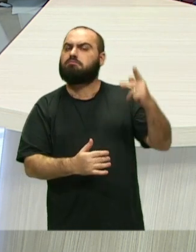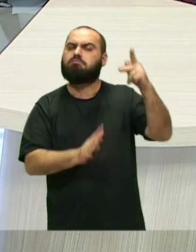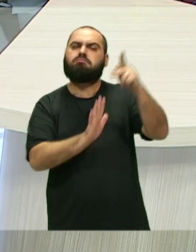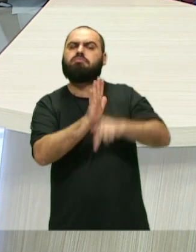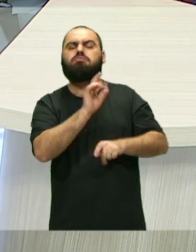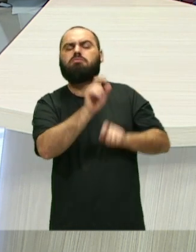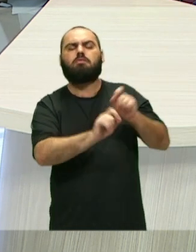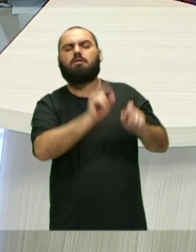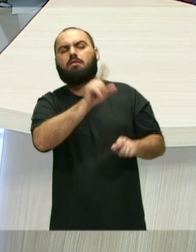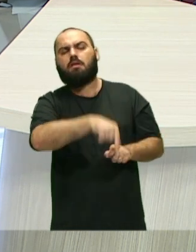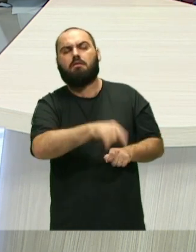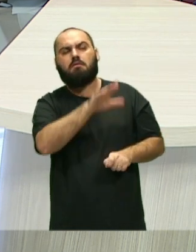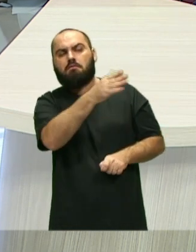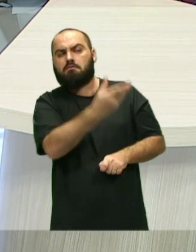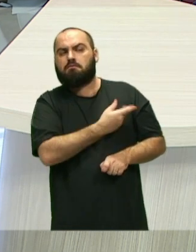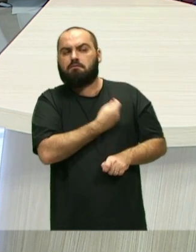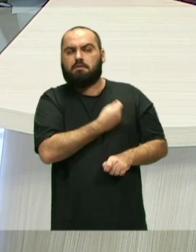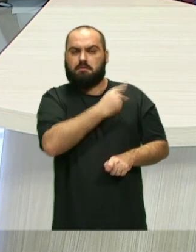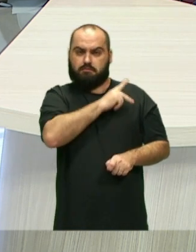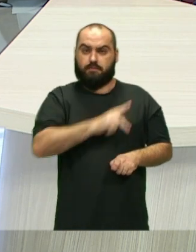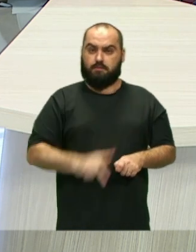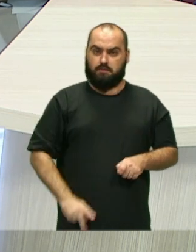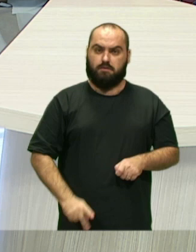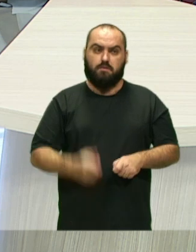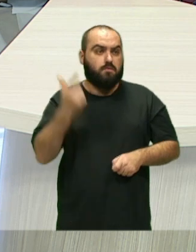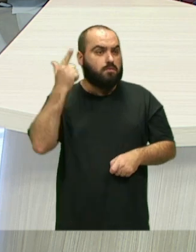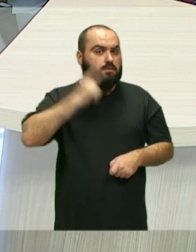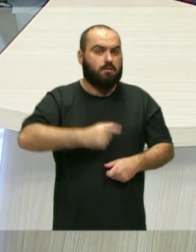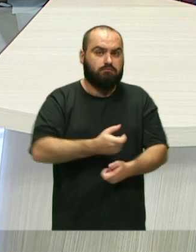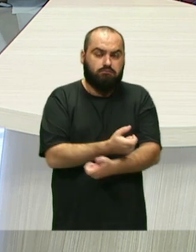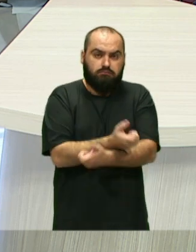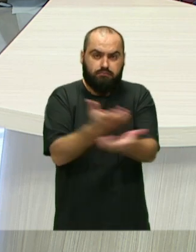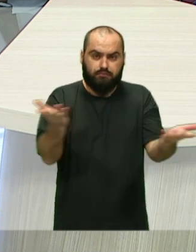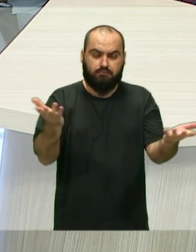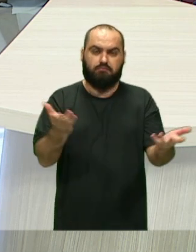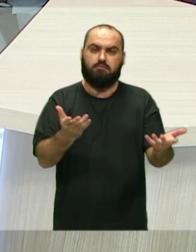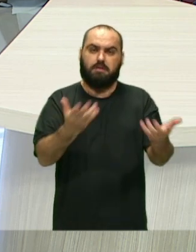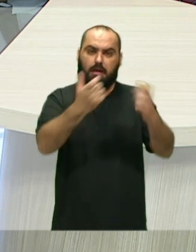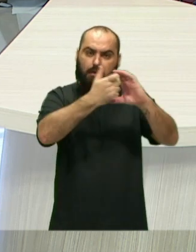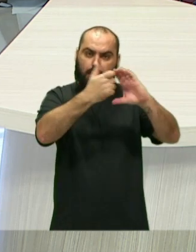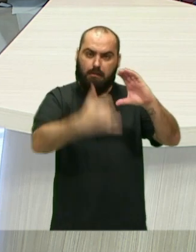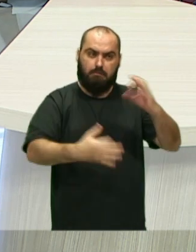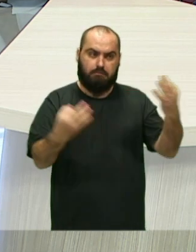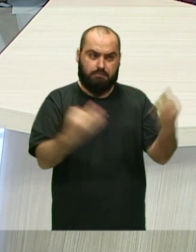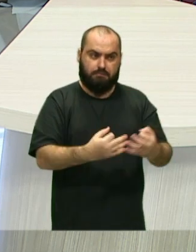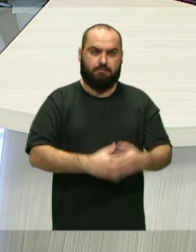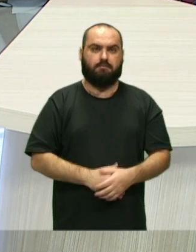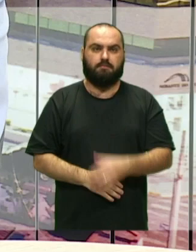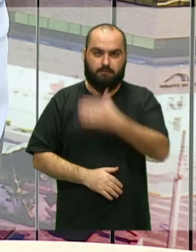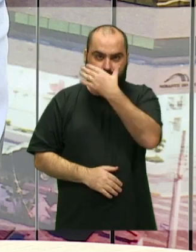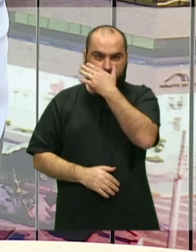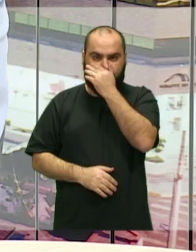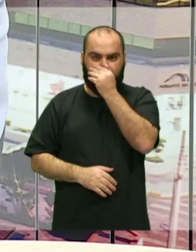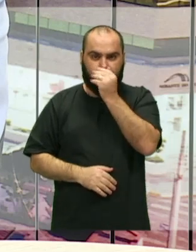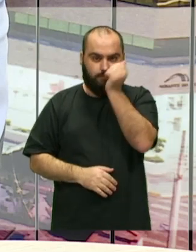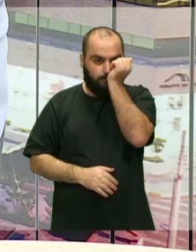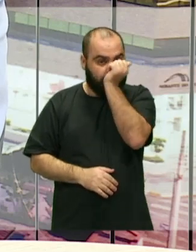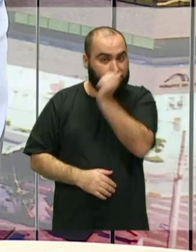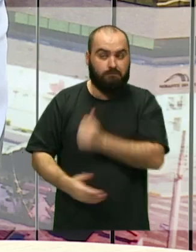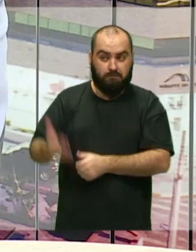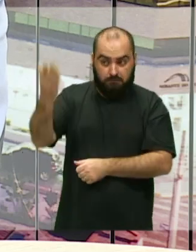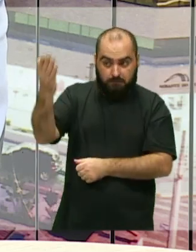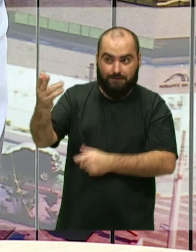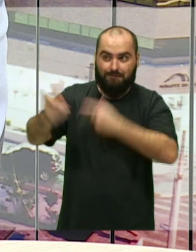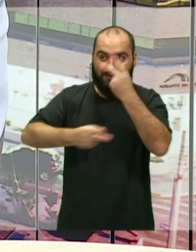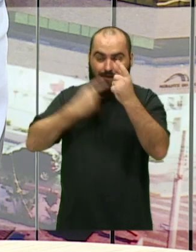mas o senhor ficou presente da escola vai poder abranger bem essas características do Câmara Mirim assim como você falou eu